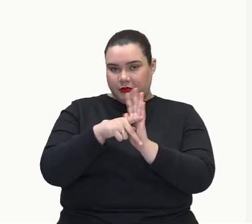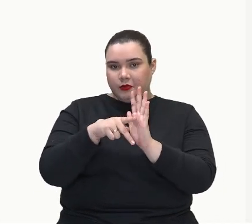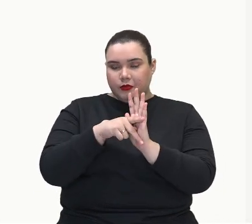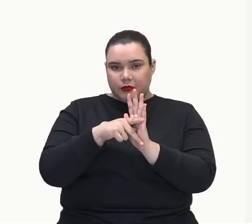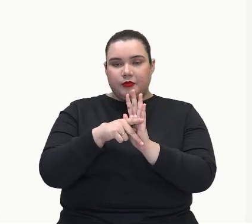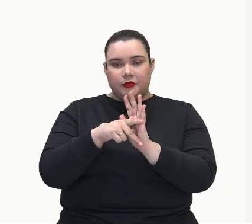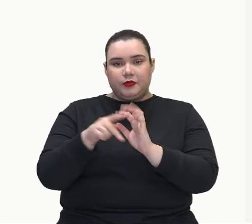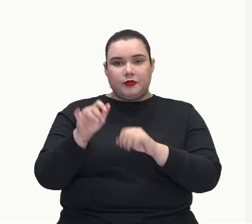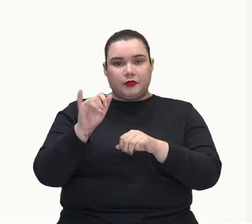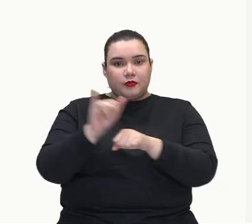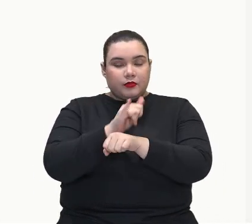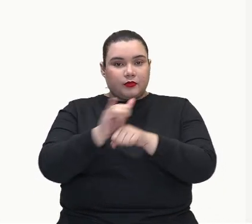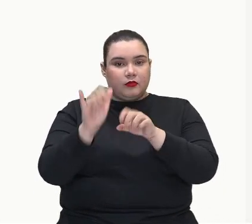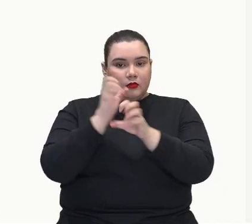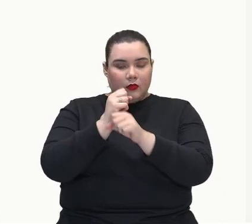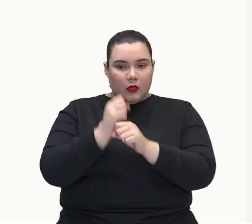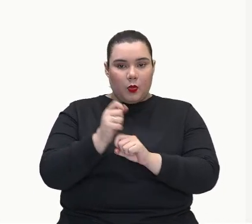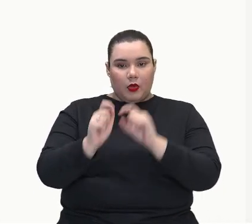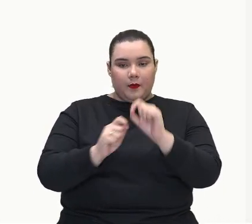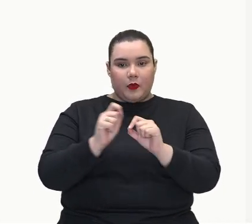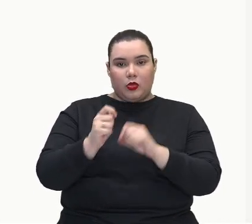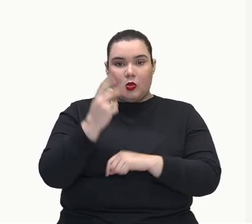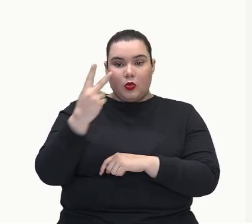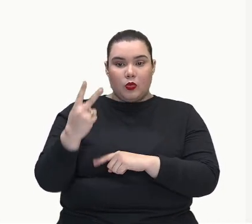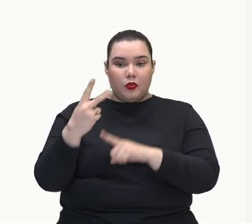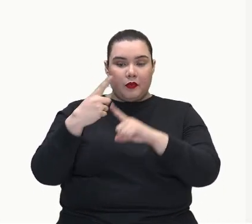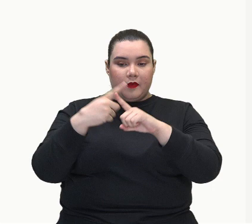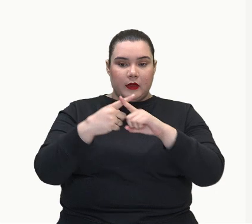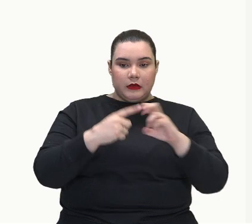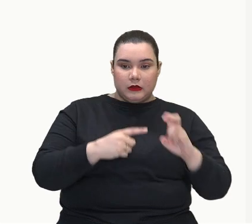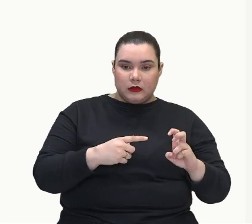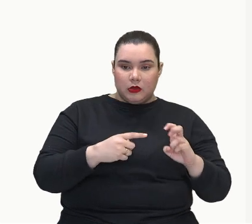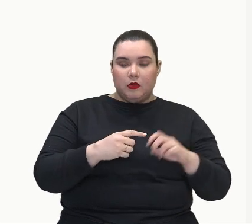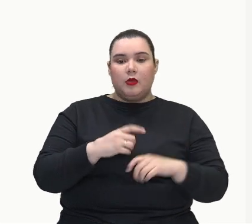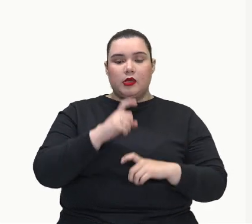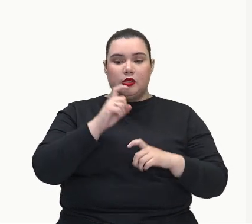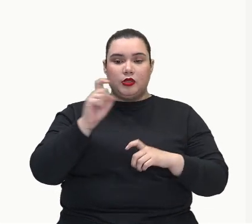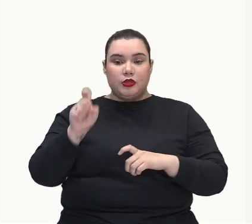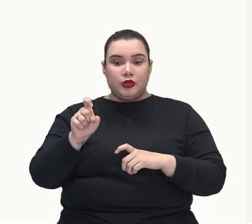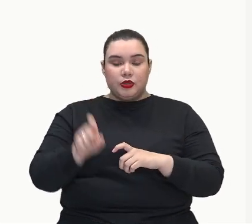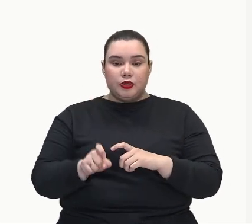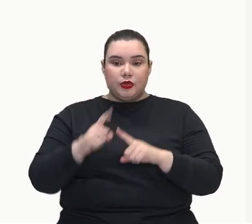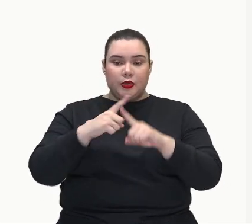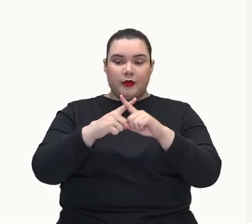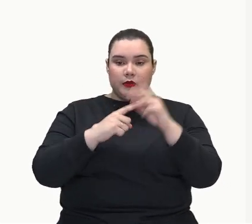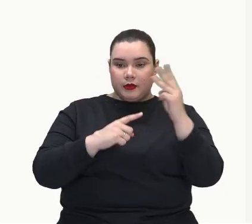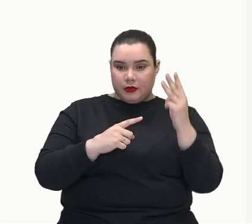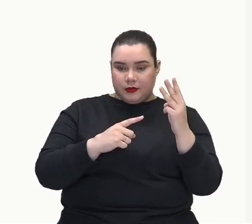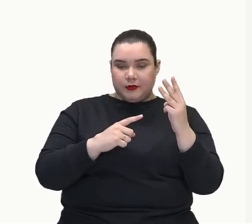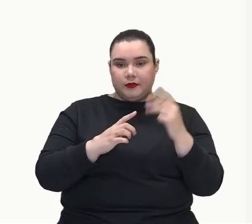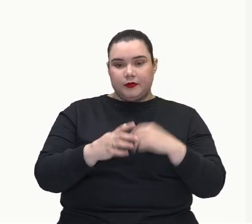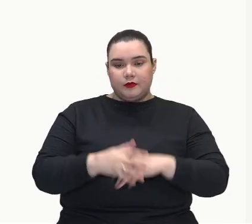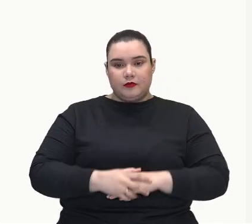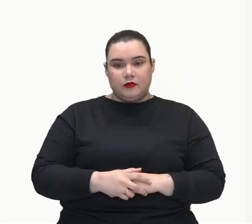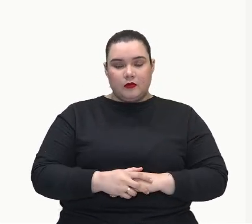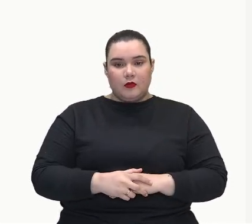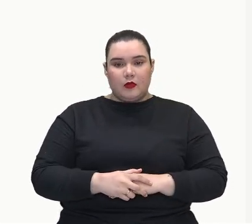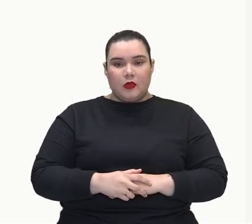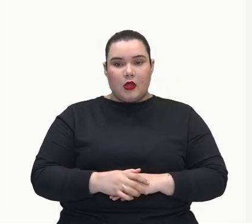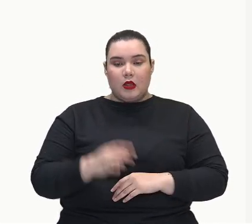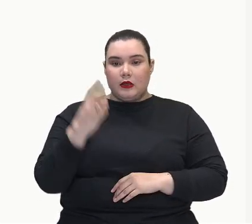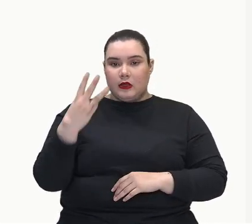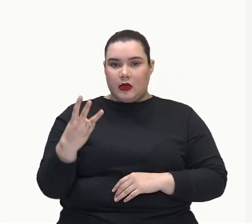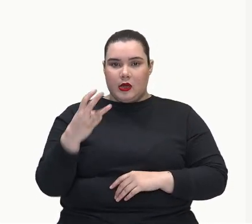pelos extremos. 2 vezes 5 igual a x vezes 3. Então, nós vamos ter 3 vezes x,